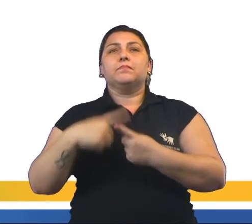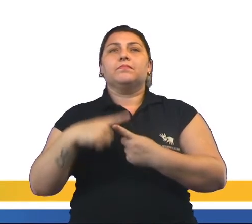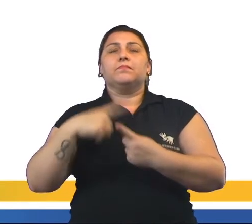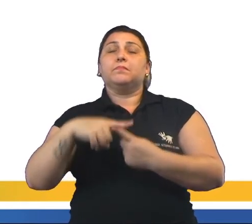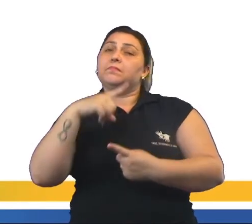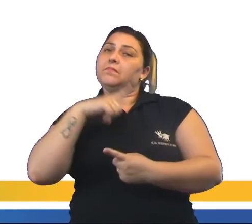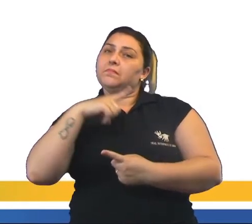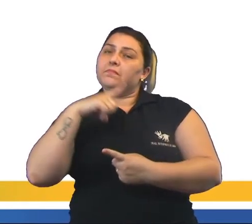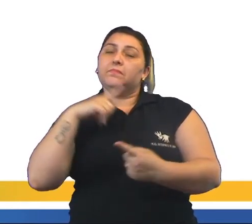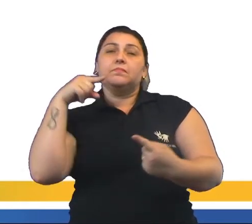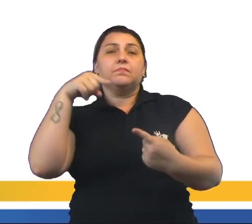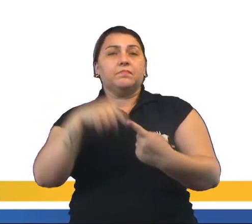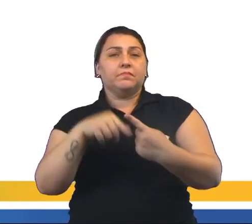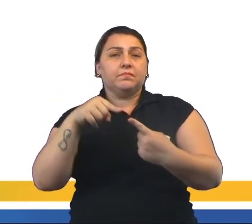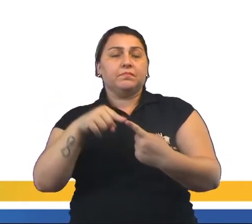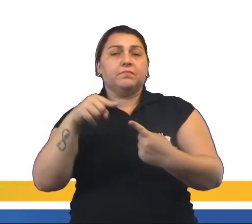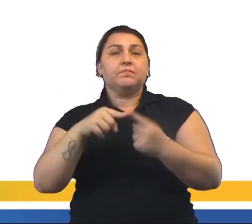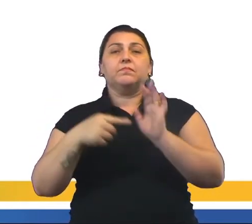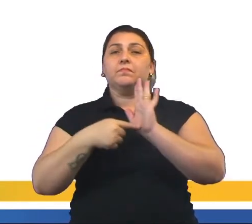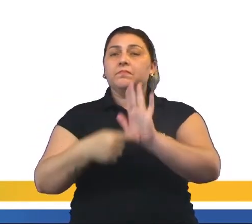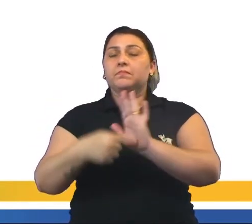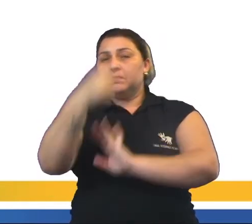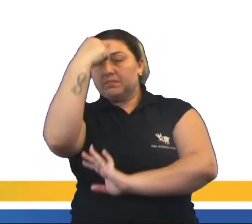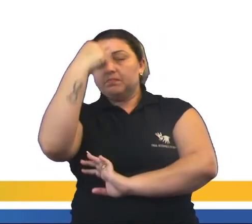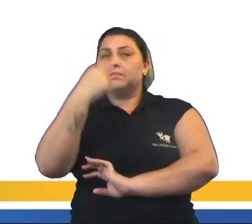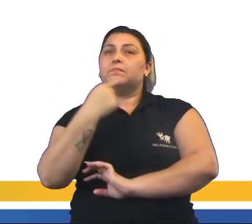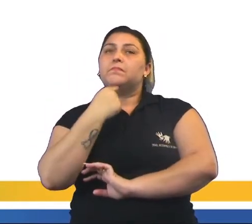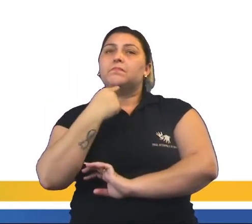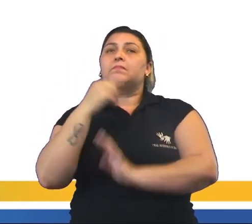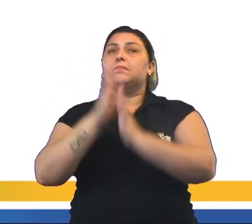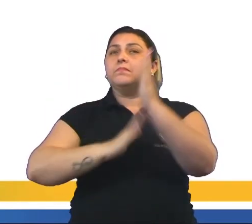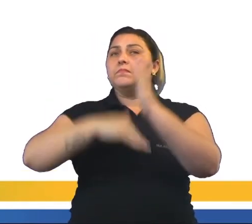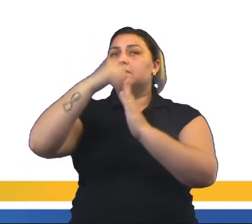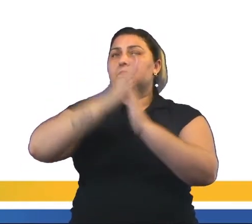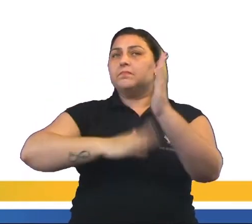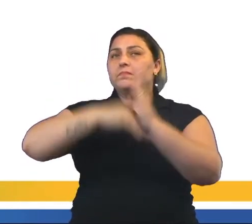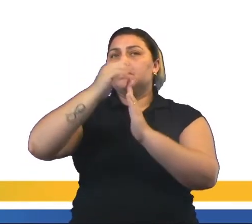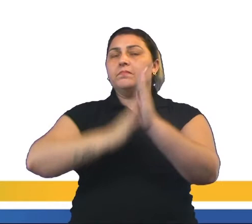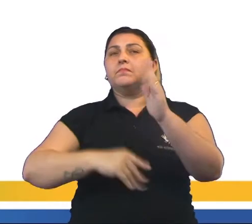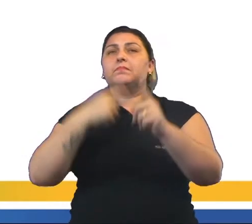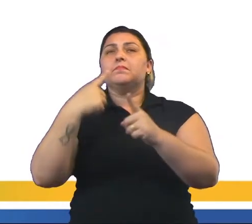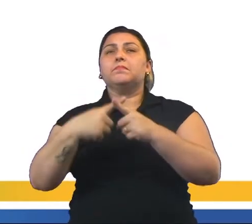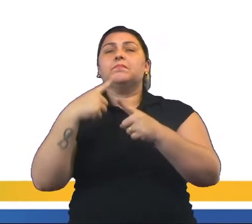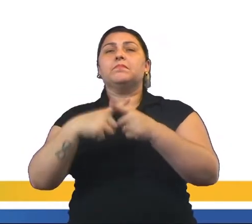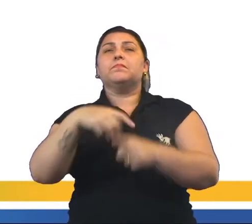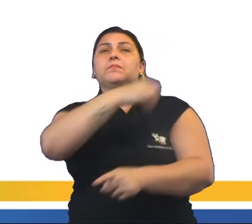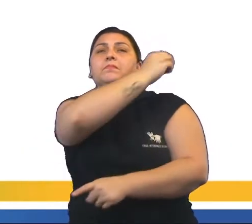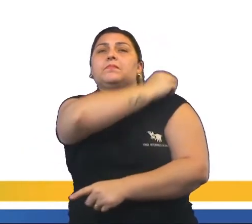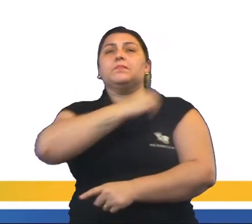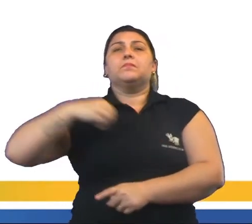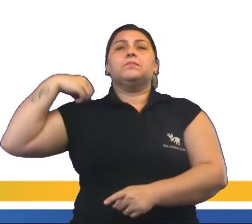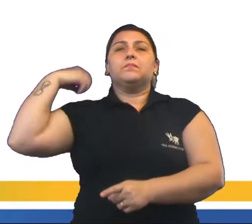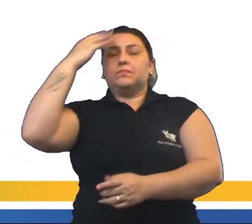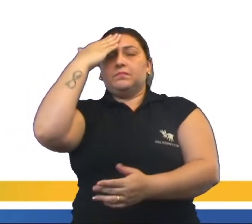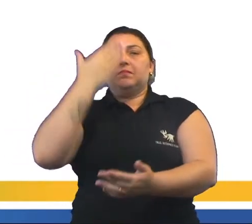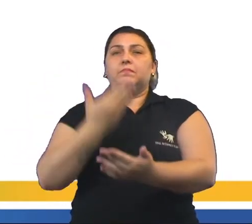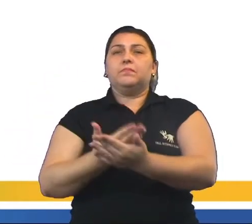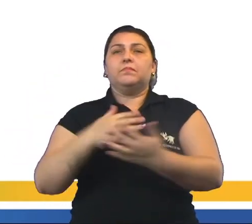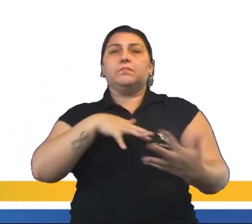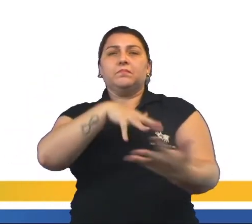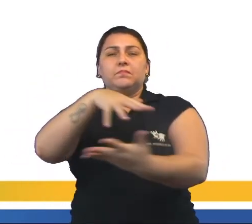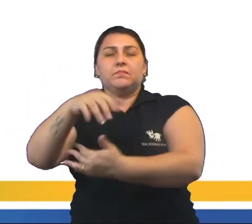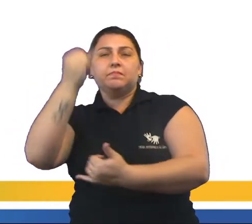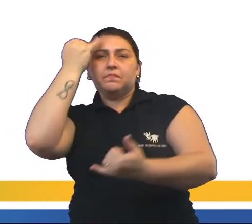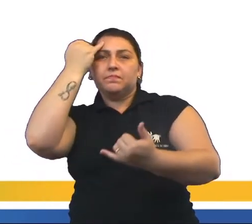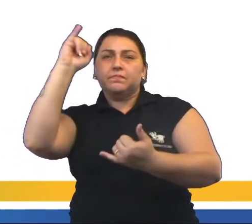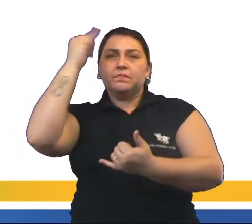estar retratado assim, né, na pintura, porque Sócrates ele acreditava no mundo das